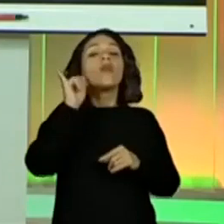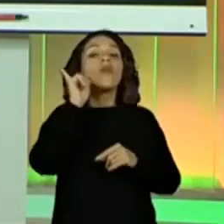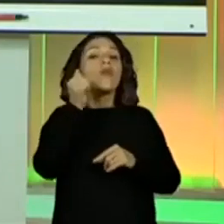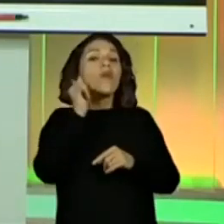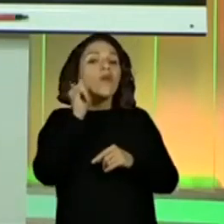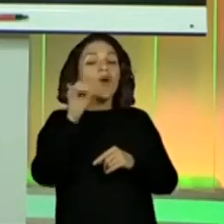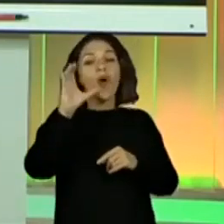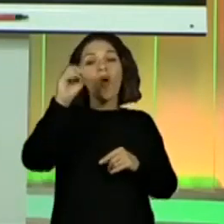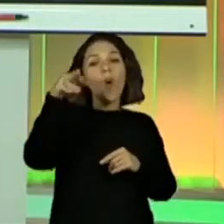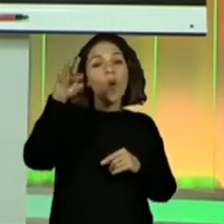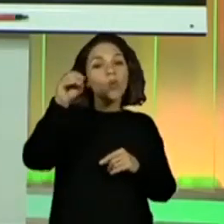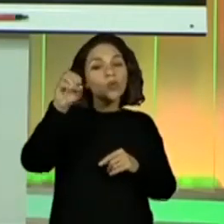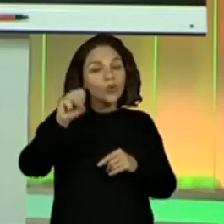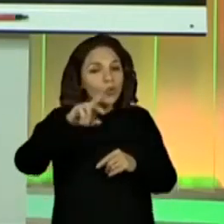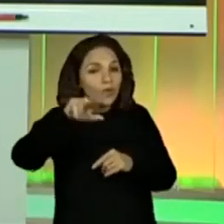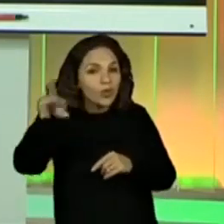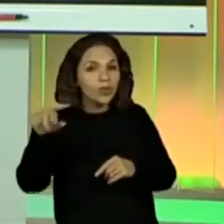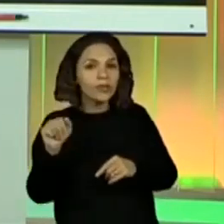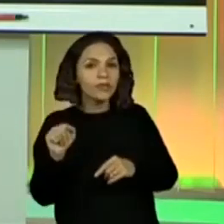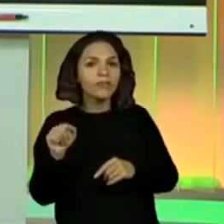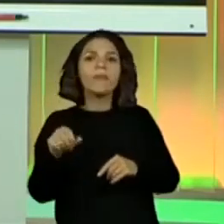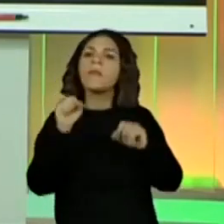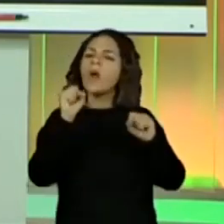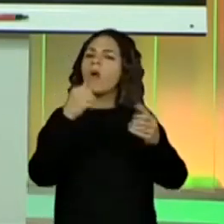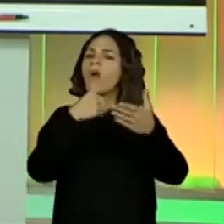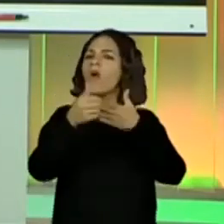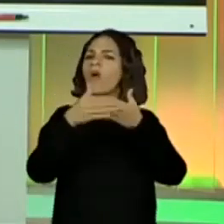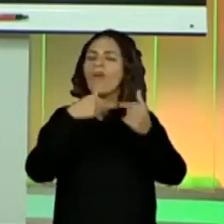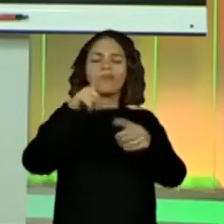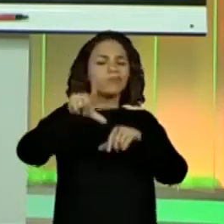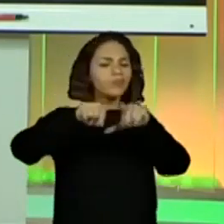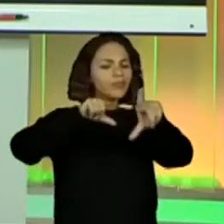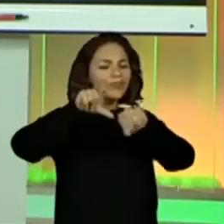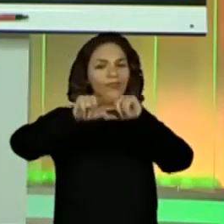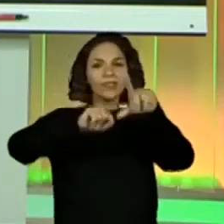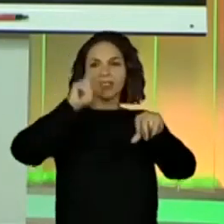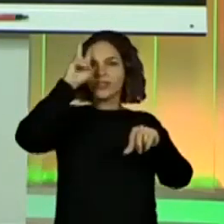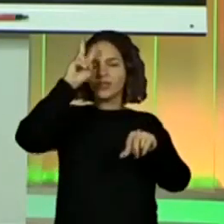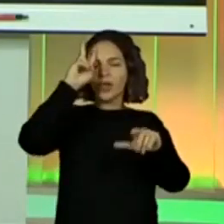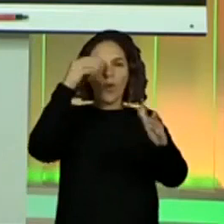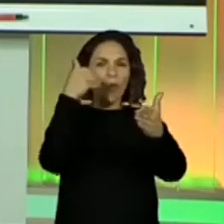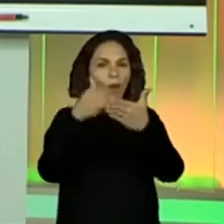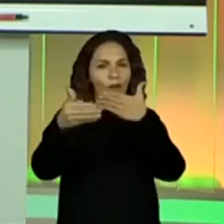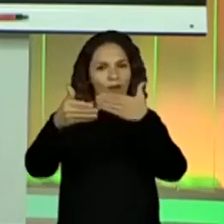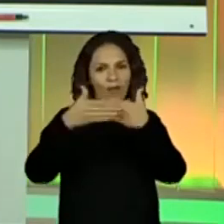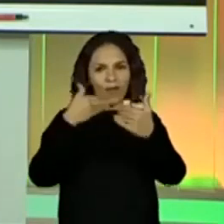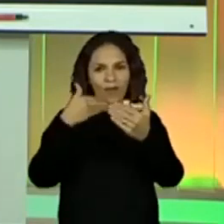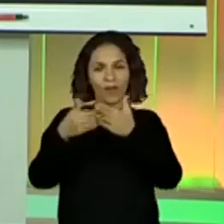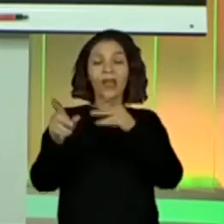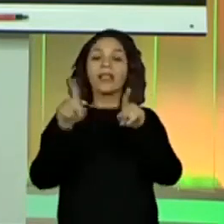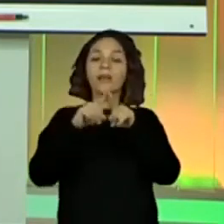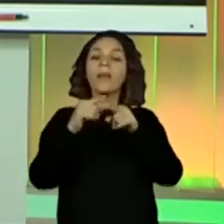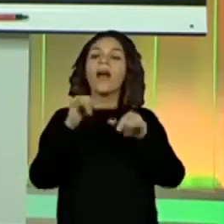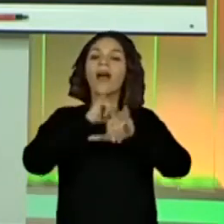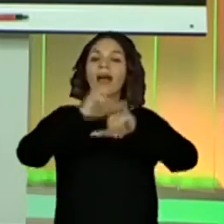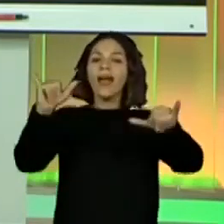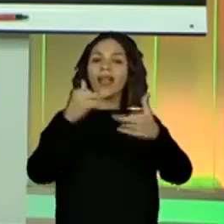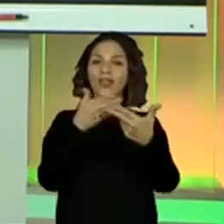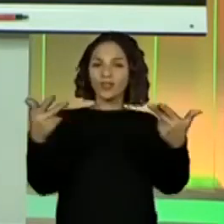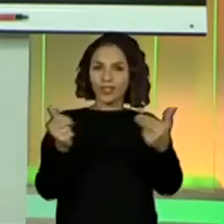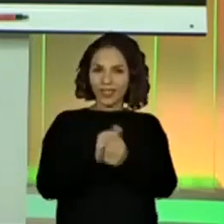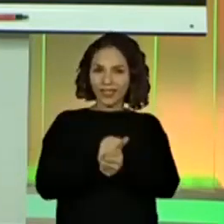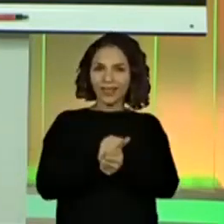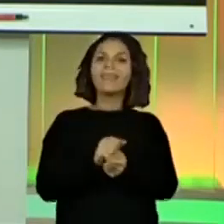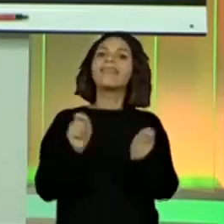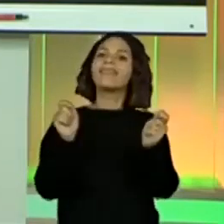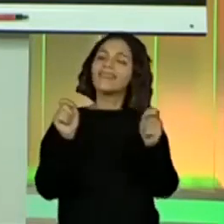e é interessante que você escolha qualquer fábula, qualquer história, qualquer conto, até uma notícia, tá bom? Para